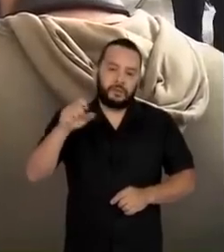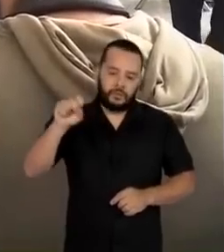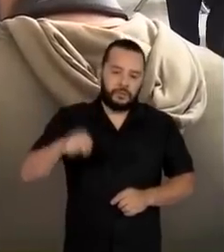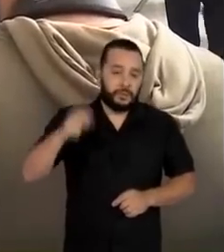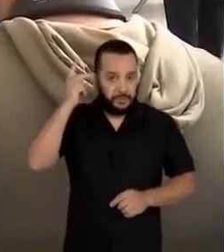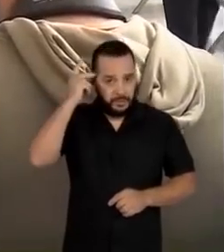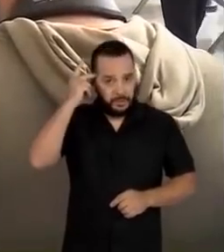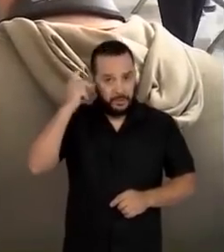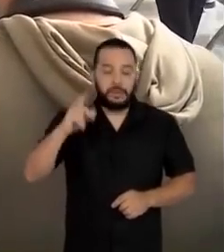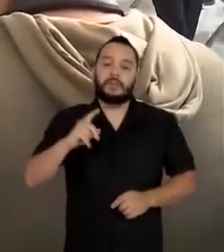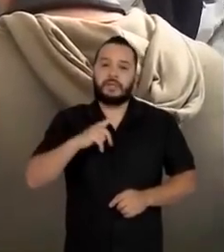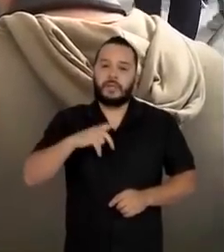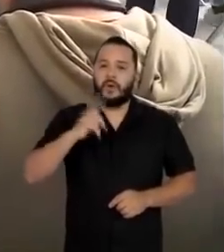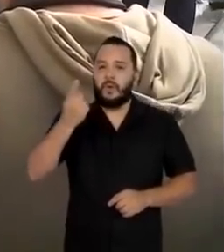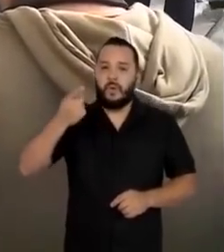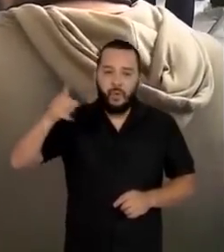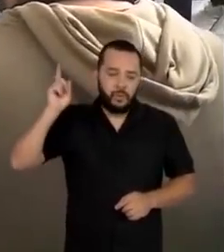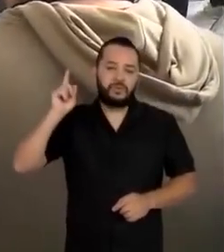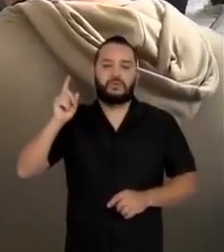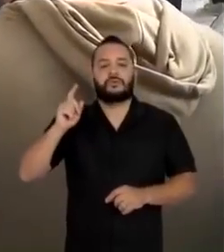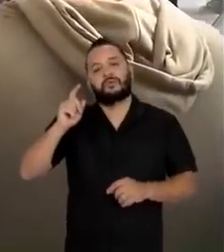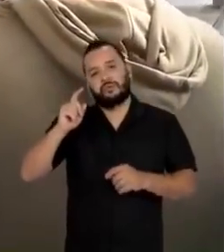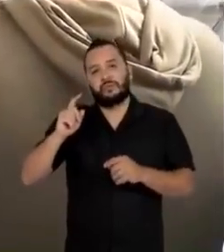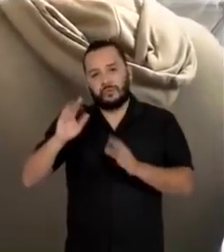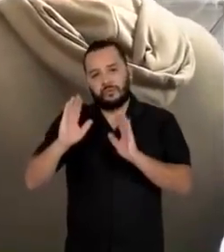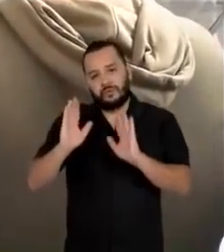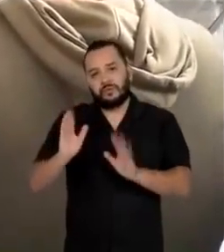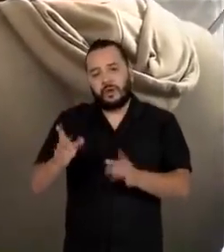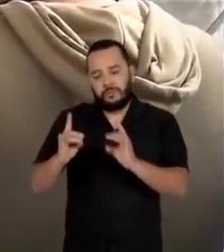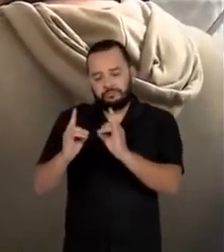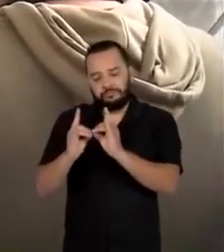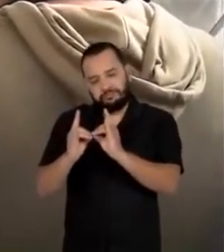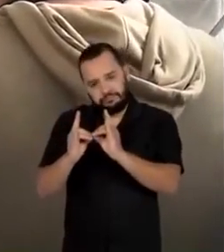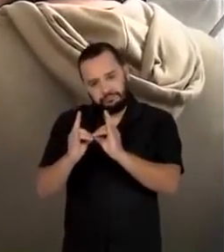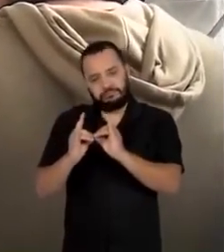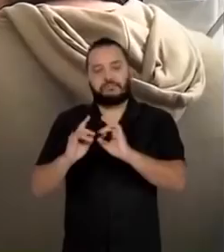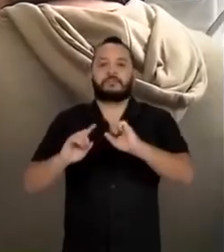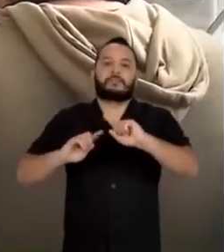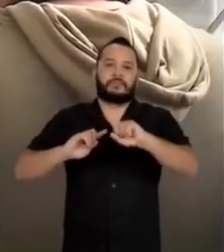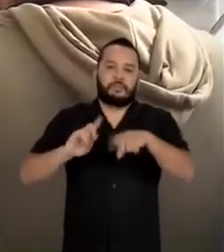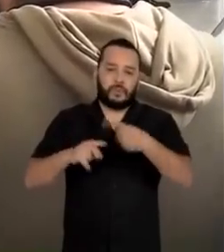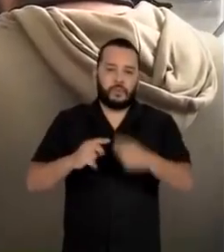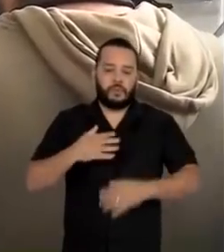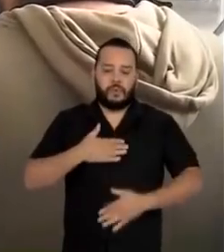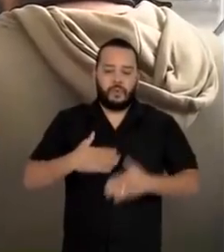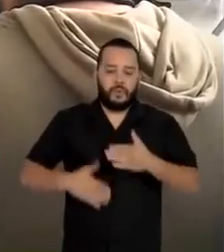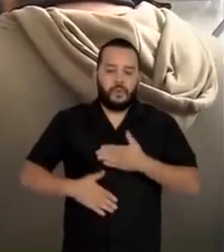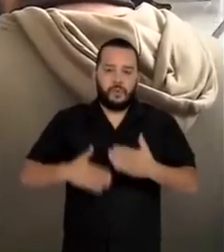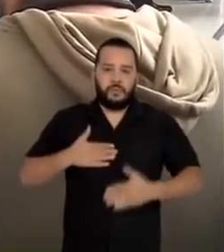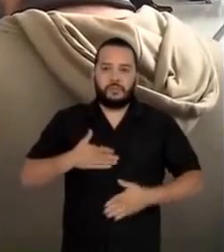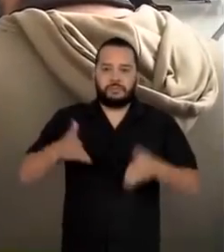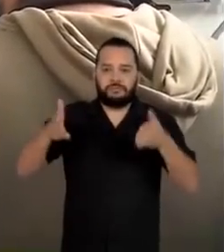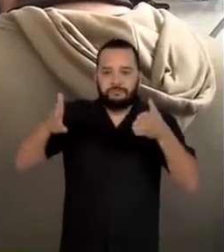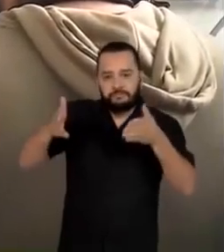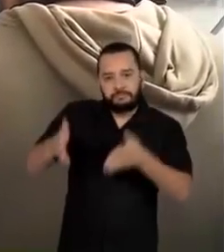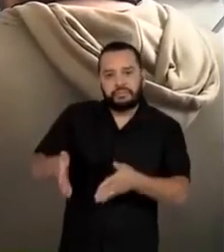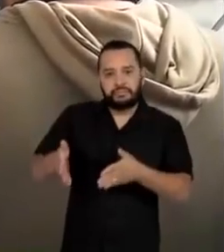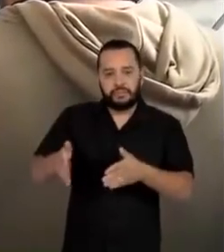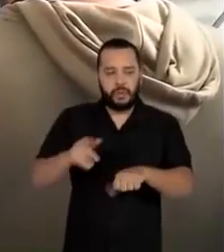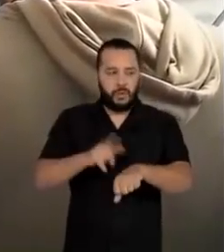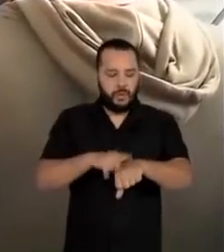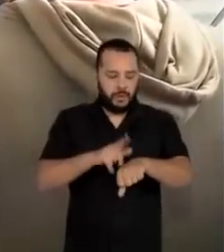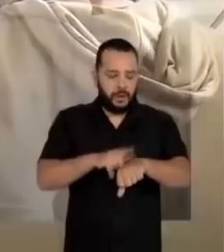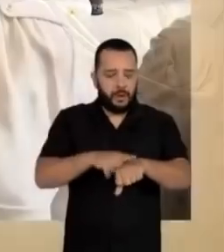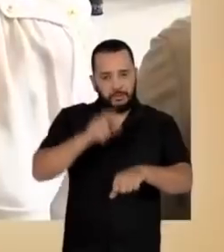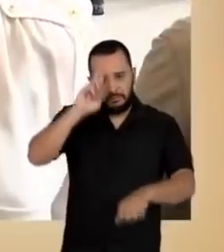será realizada uma última cerimônia e a previsão é de que o corpo de Gugu seja enterrado ao